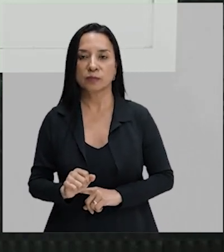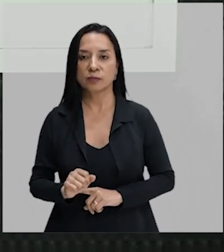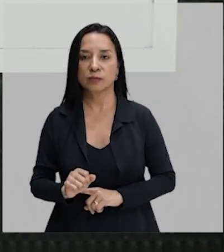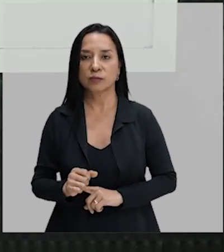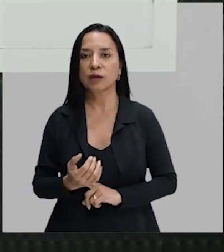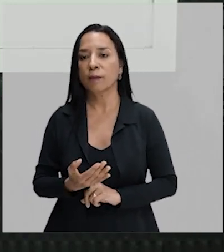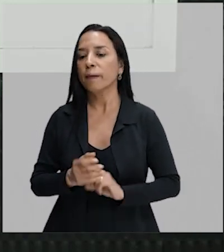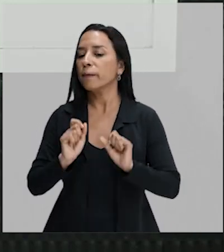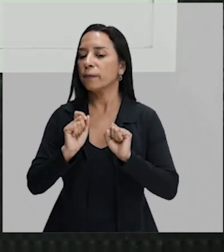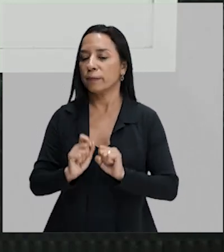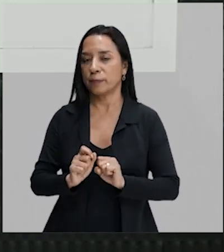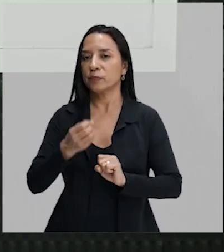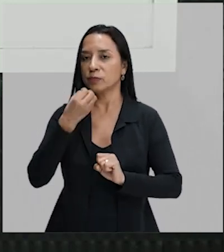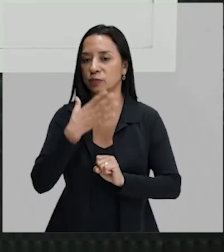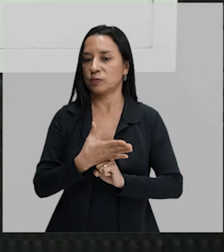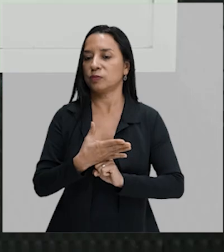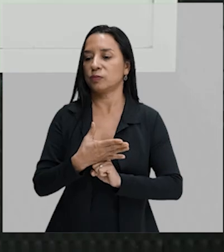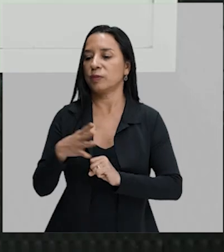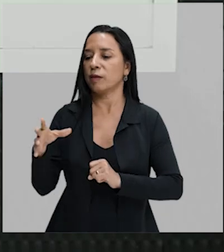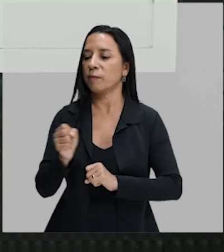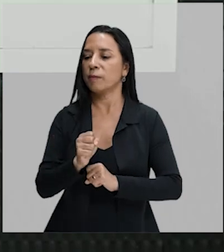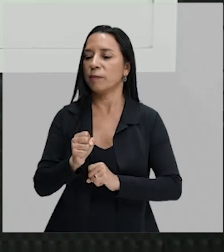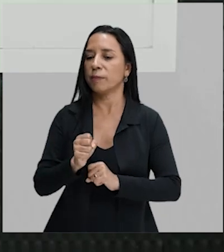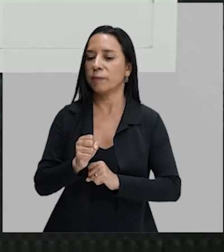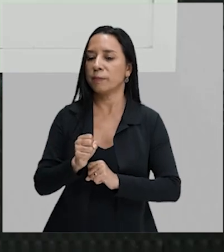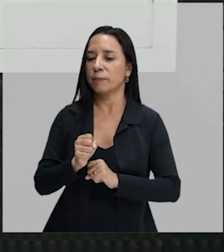Então, eu posso muito bem pegar um autor